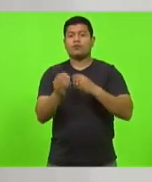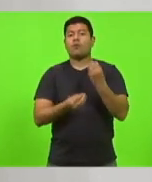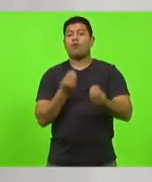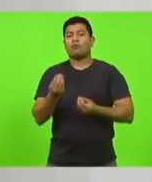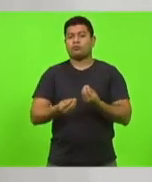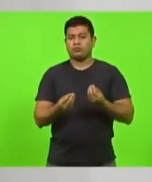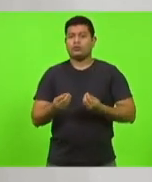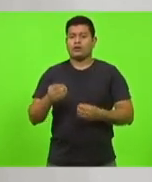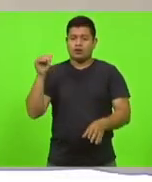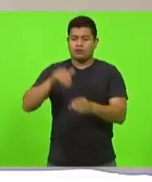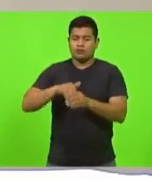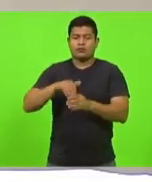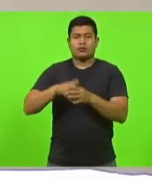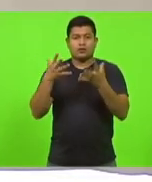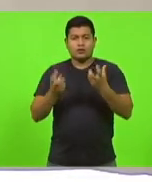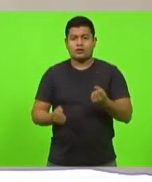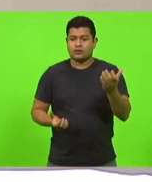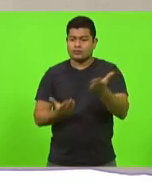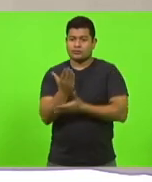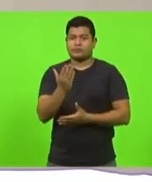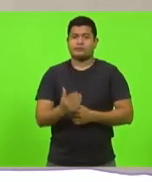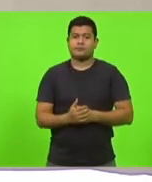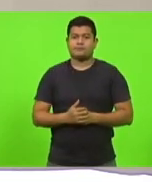Muito obrigada.